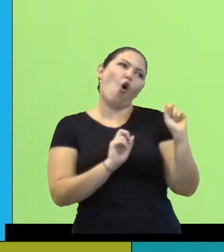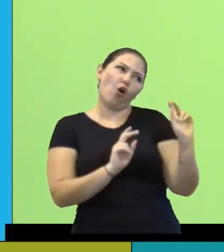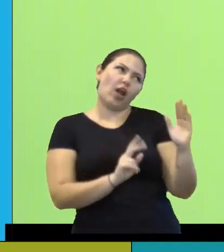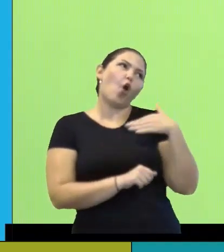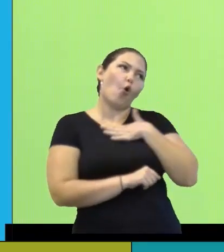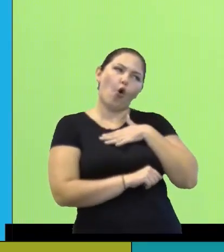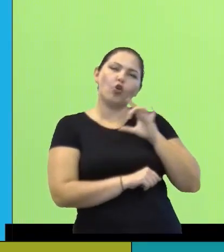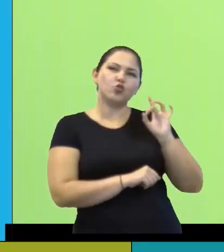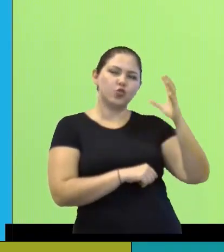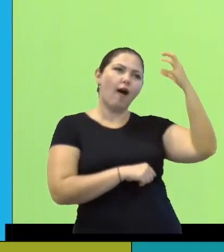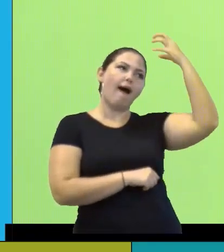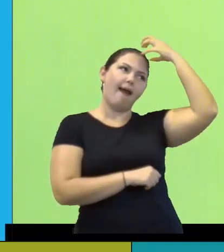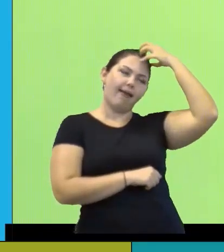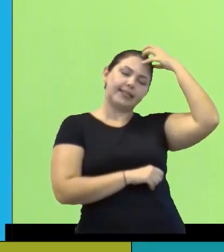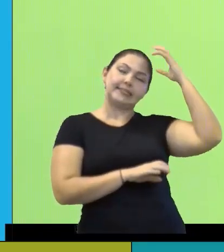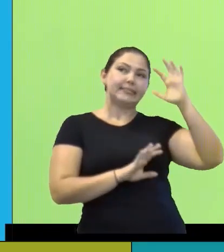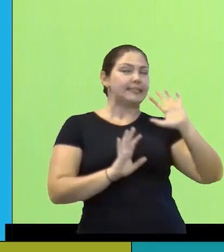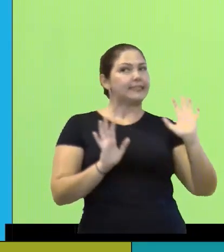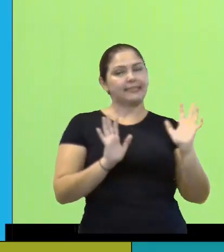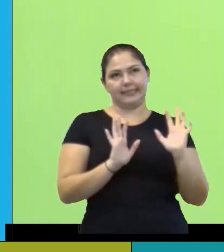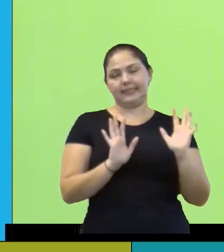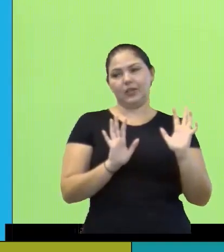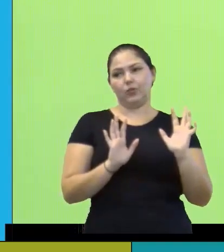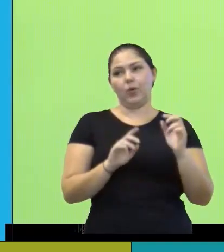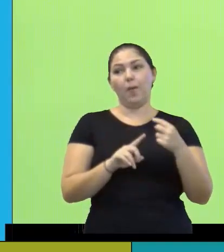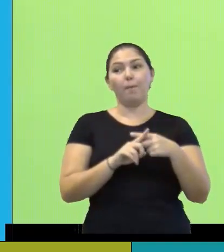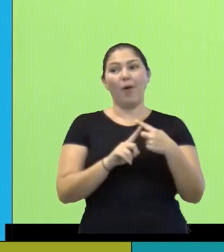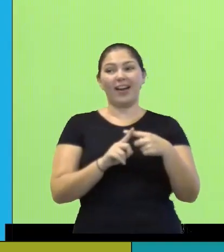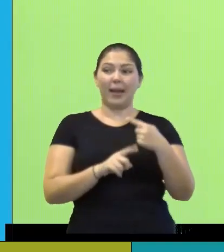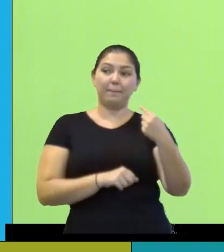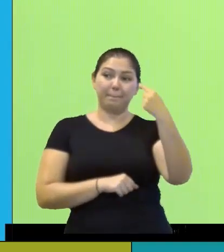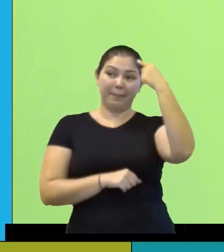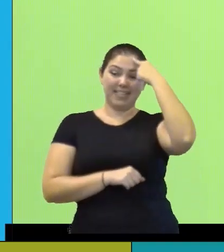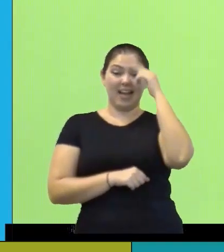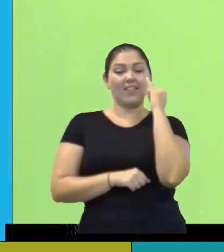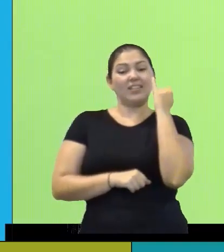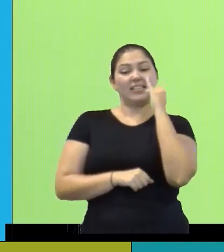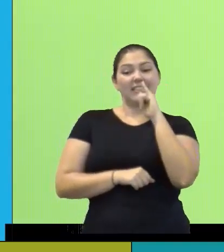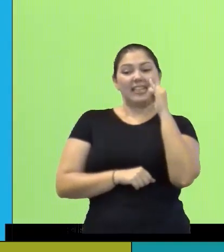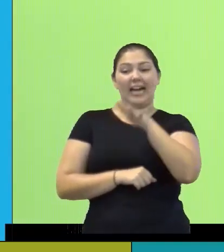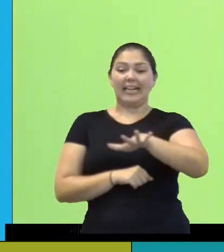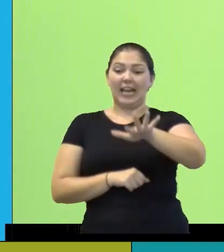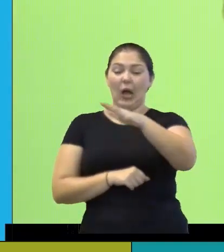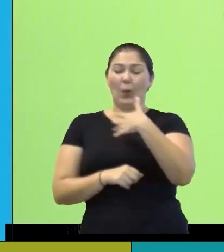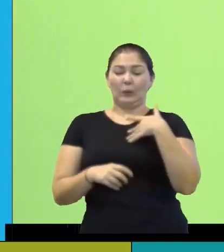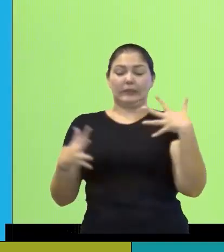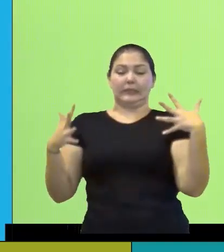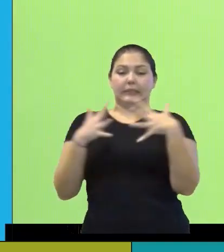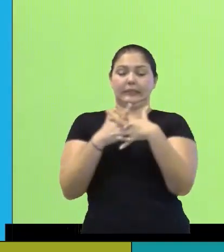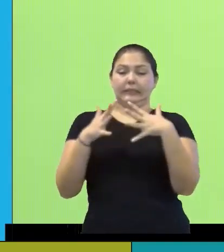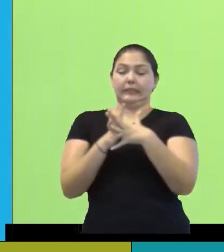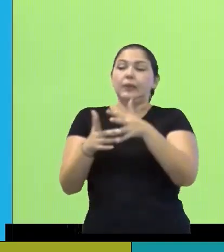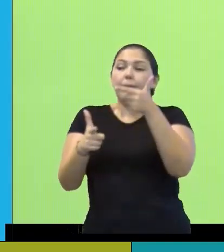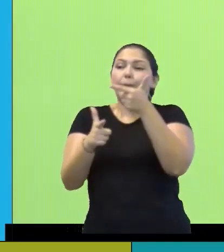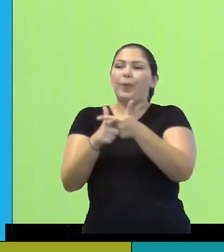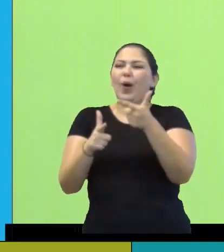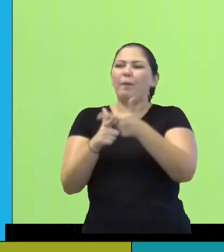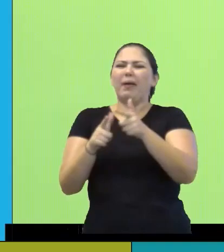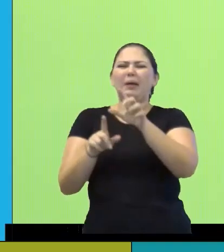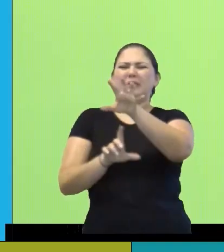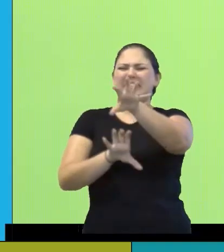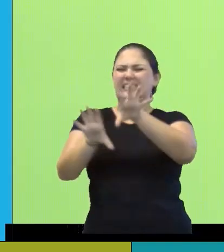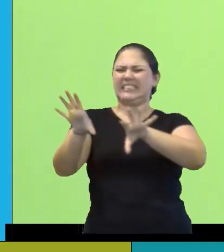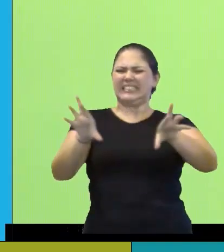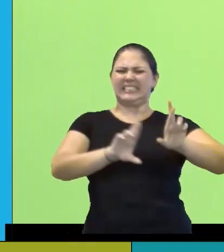saída da ideia de você defender com todas as forças um determinado regime. Vocês entendem